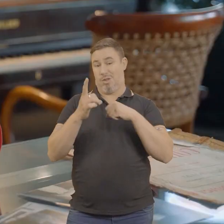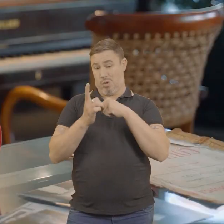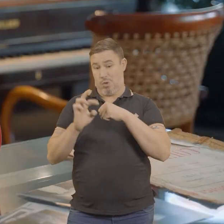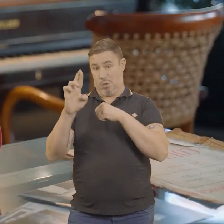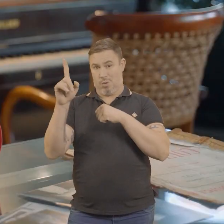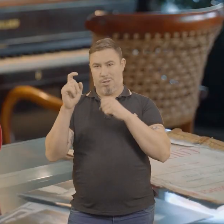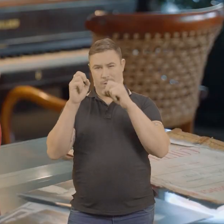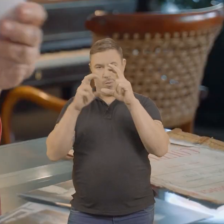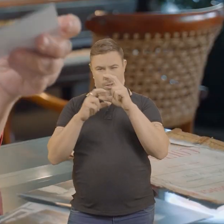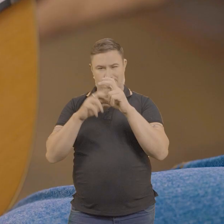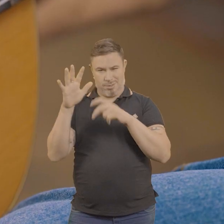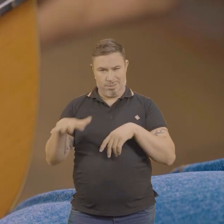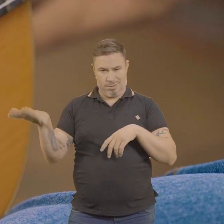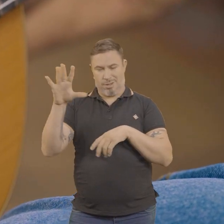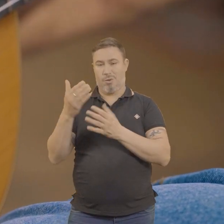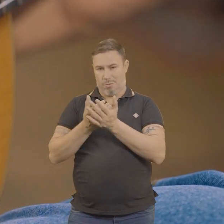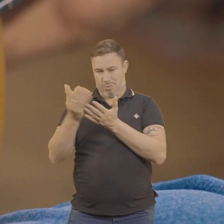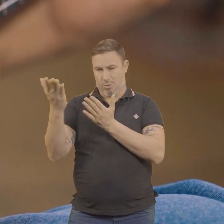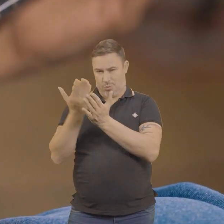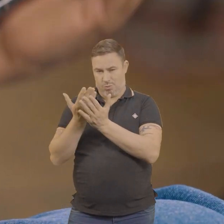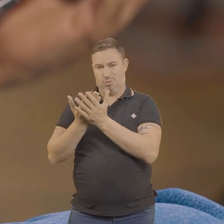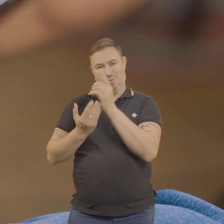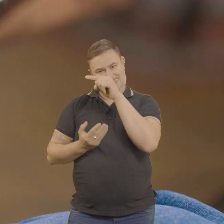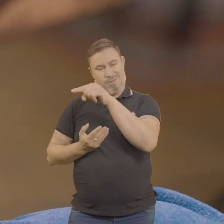os estudos com o Zé Mário.